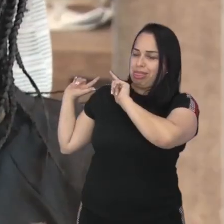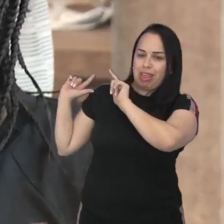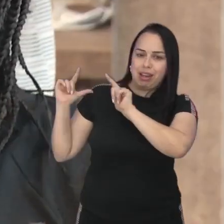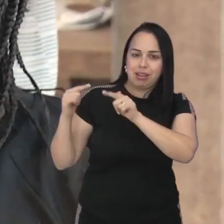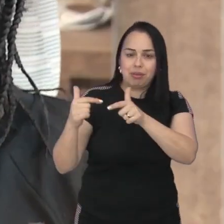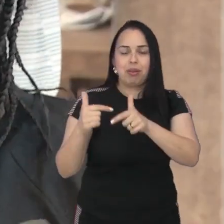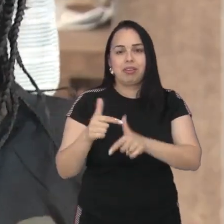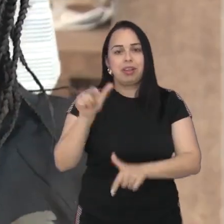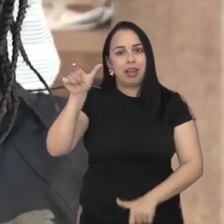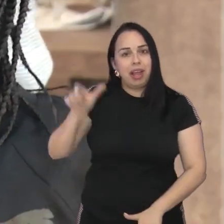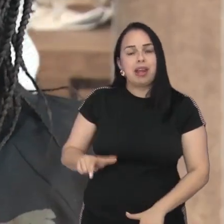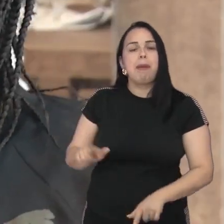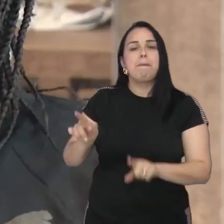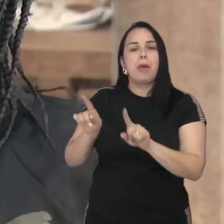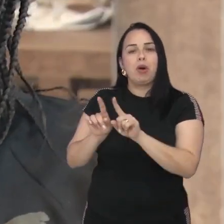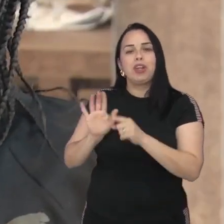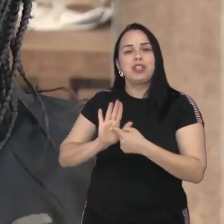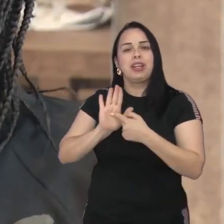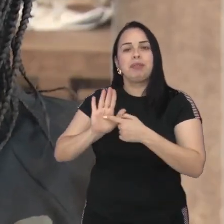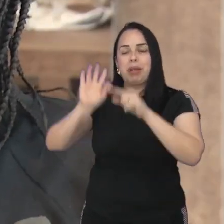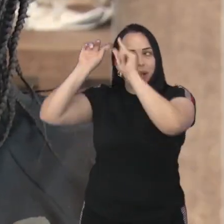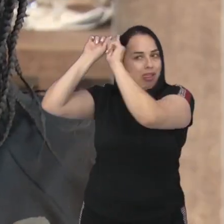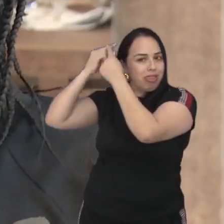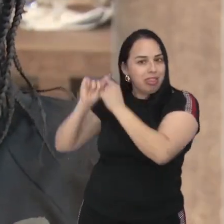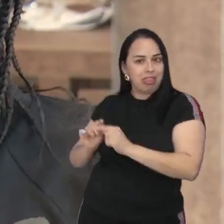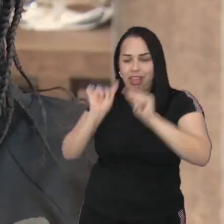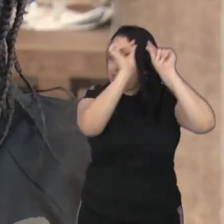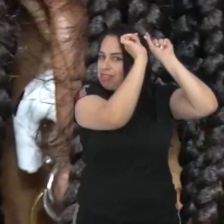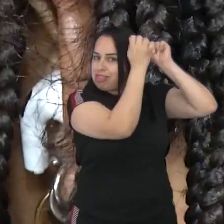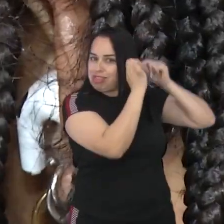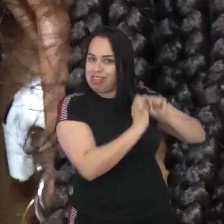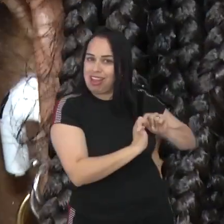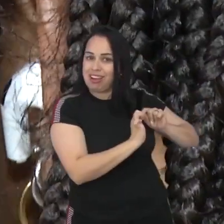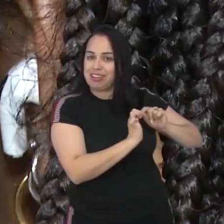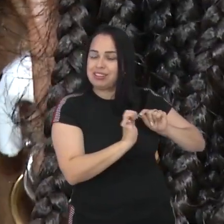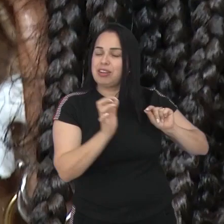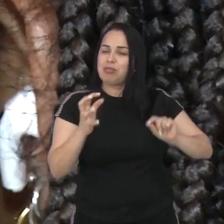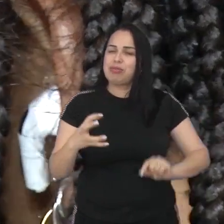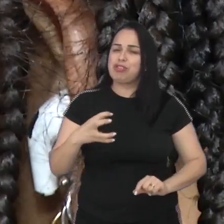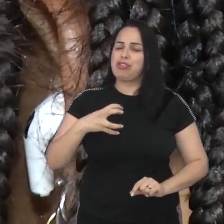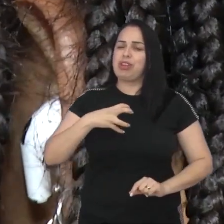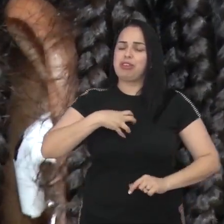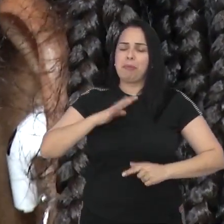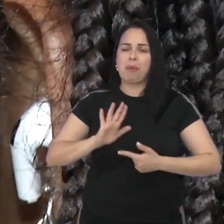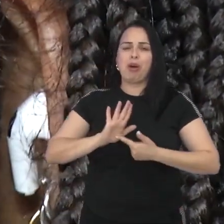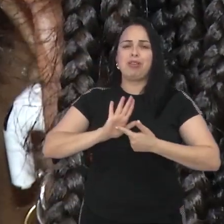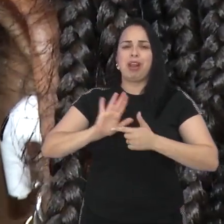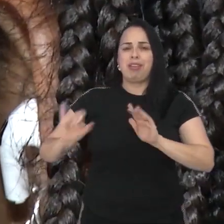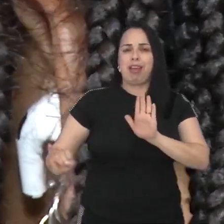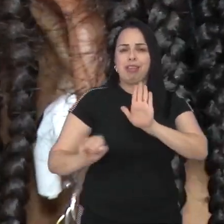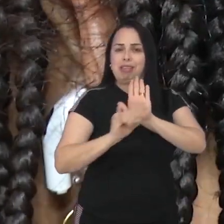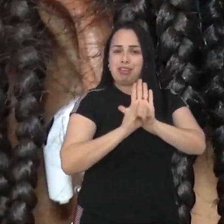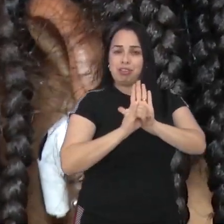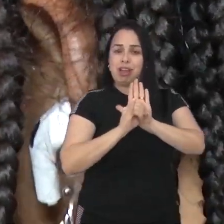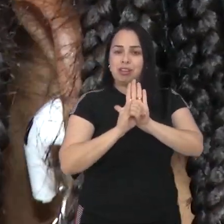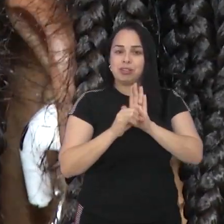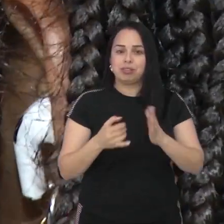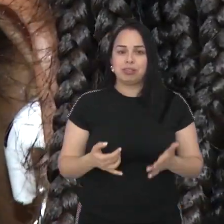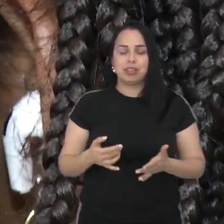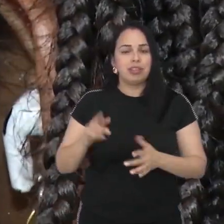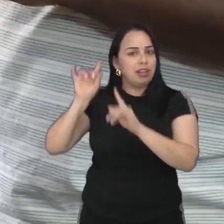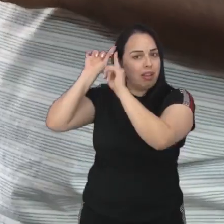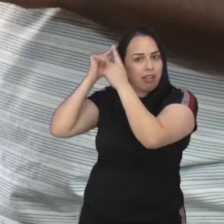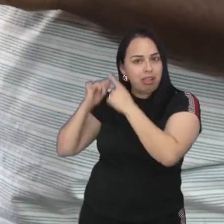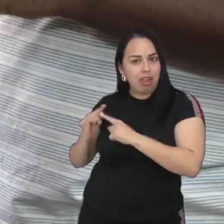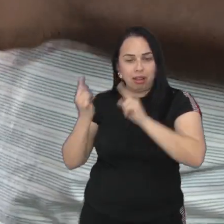ancestralidade o Gabriel também expressa através do penteado. Para ele, o trançado é uma forma de expor a